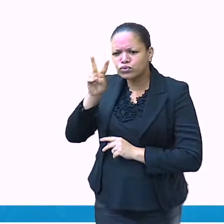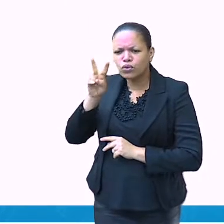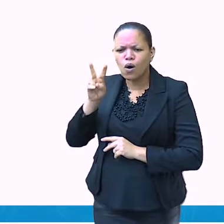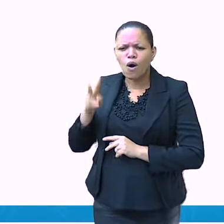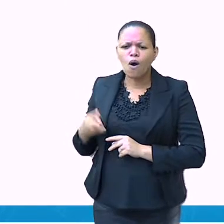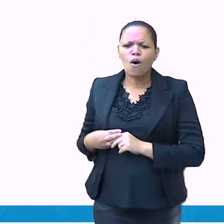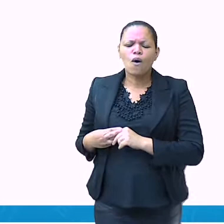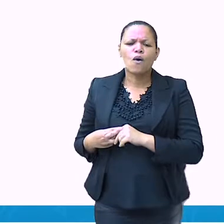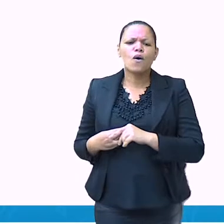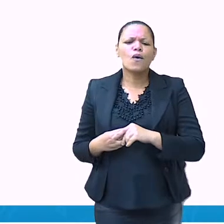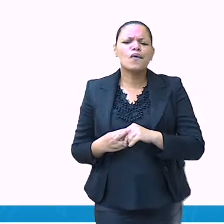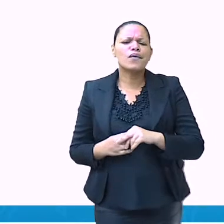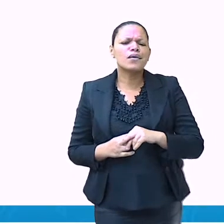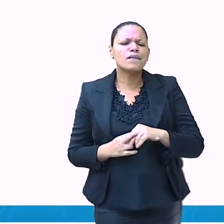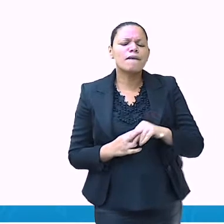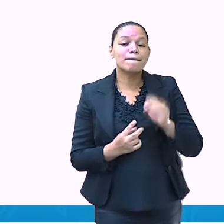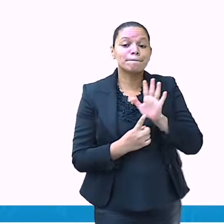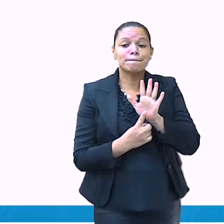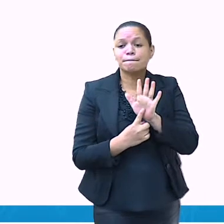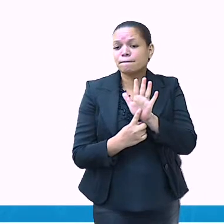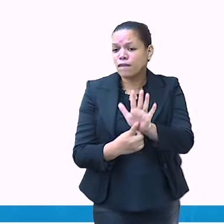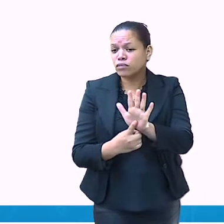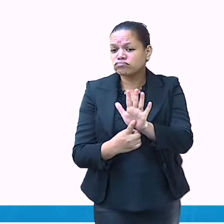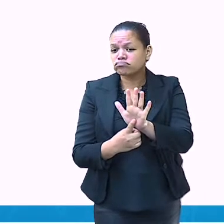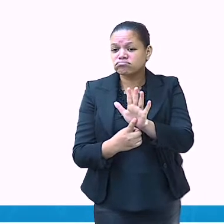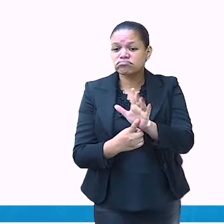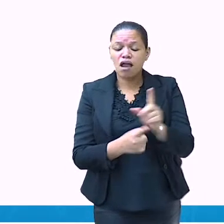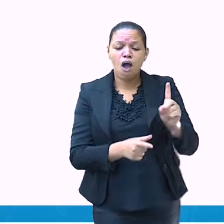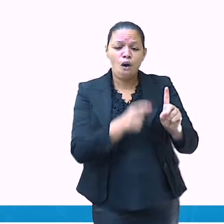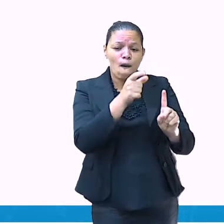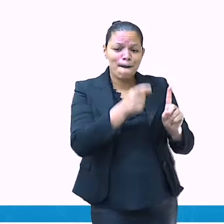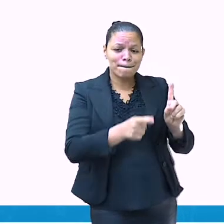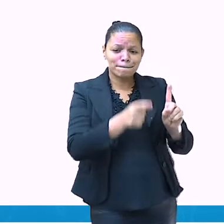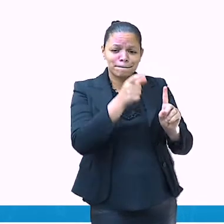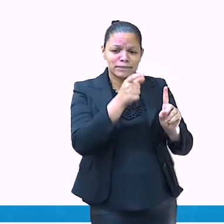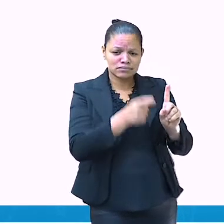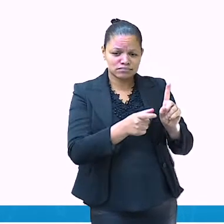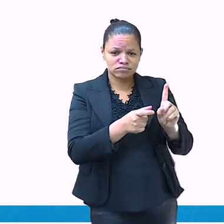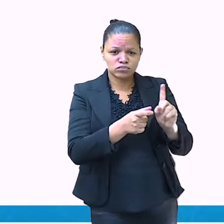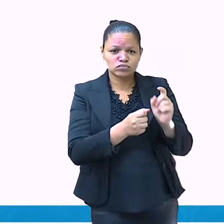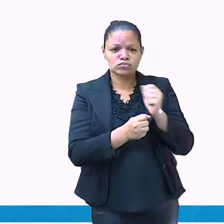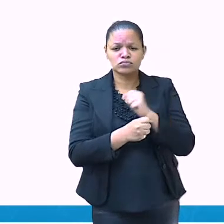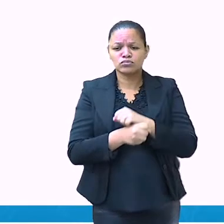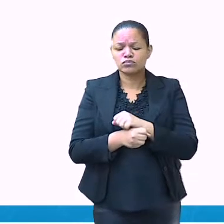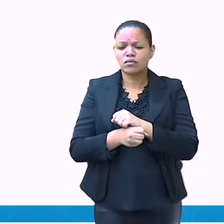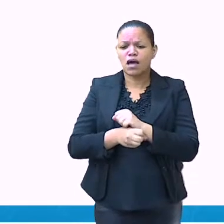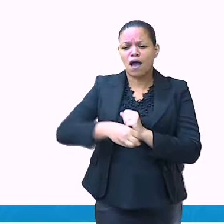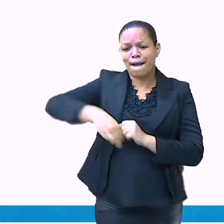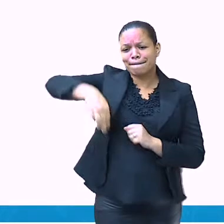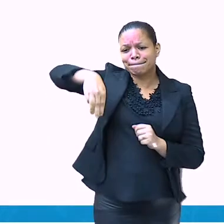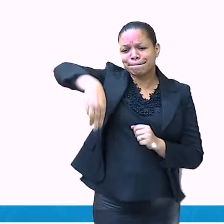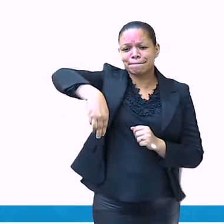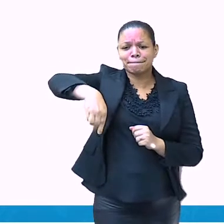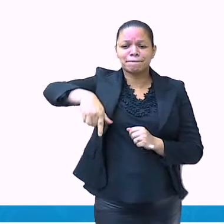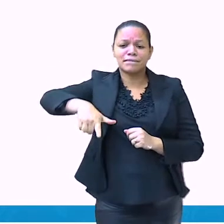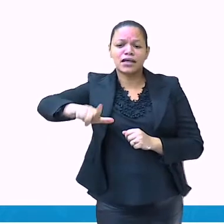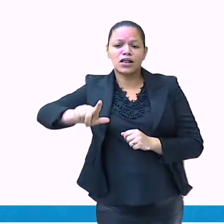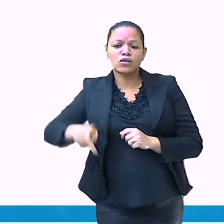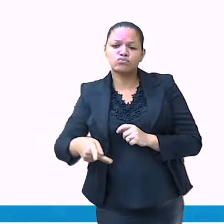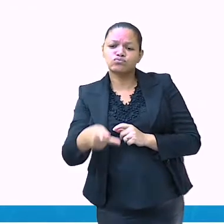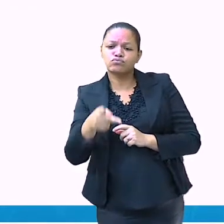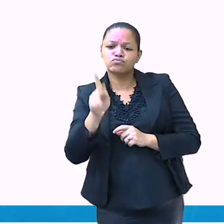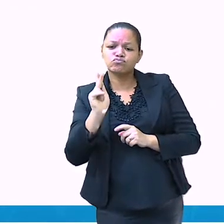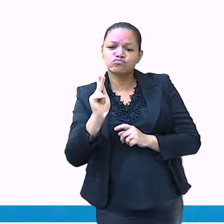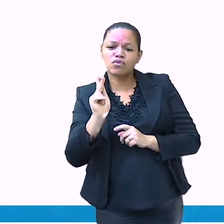o ativista passivo Martin Luther King Jr., norte-americano.